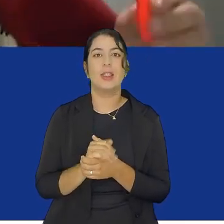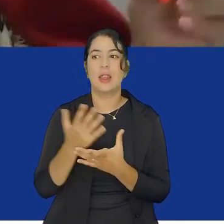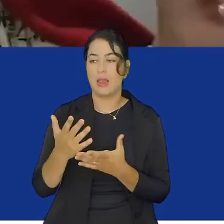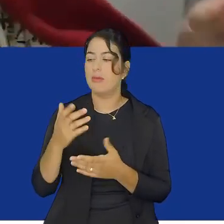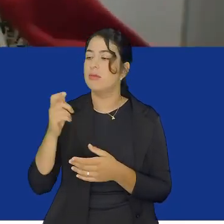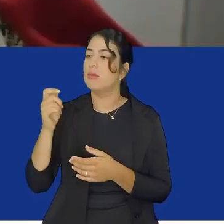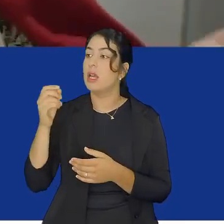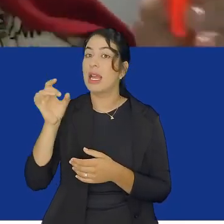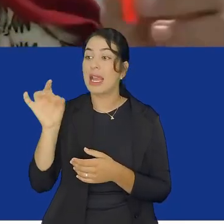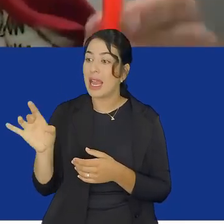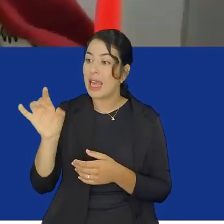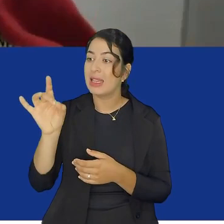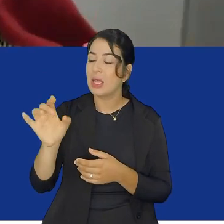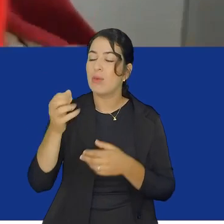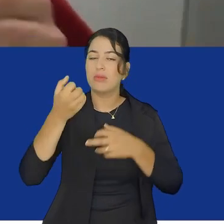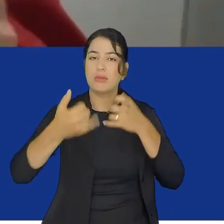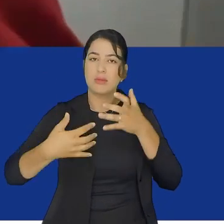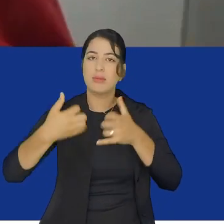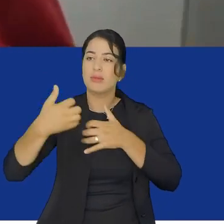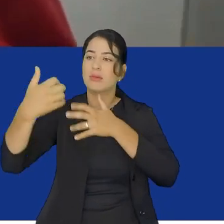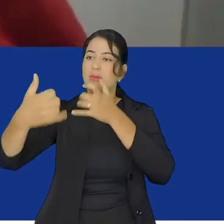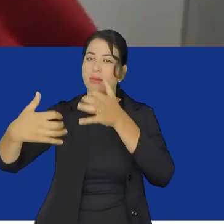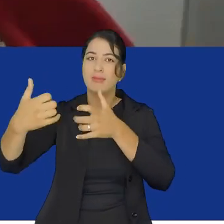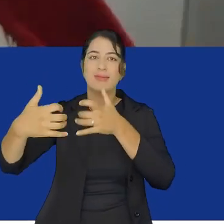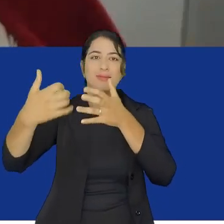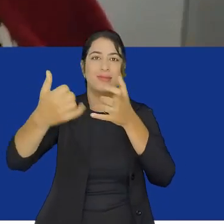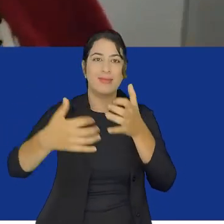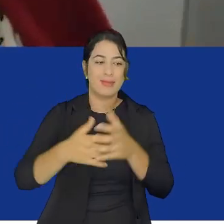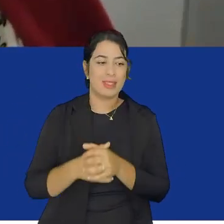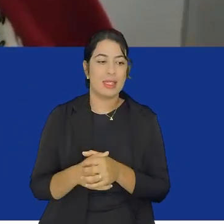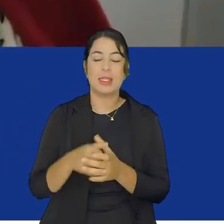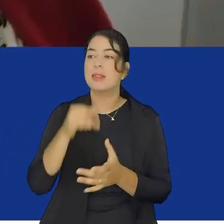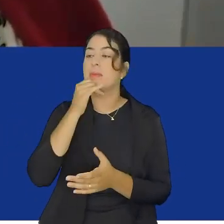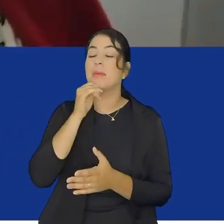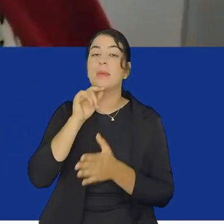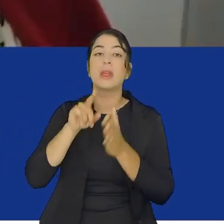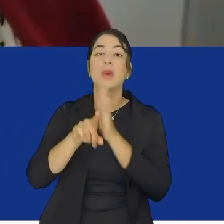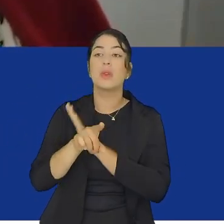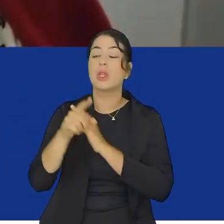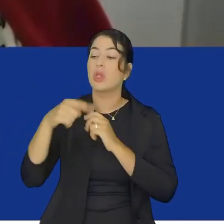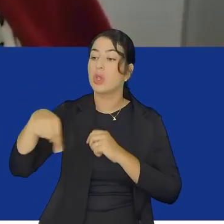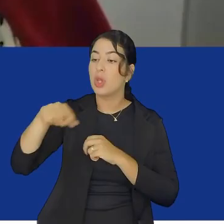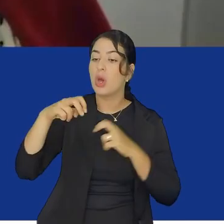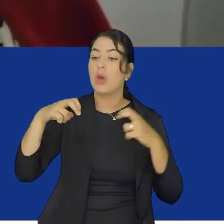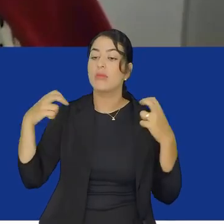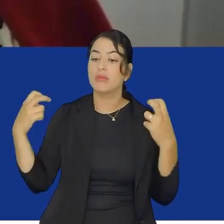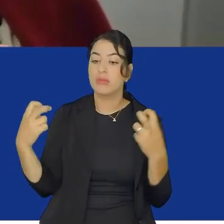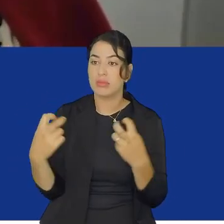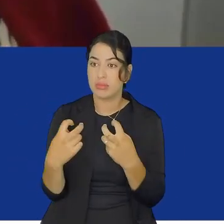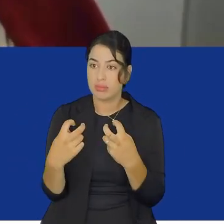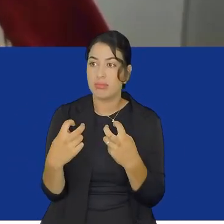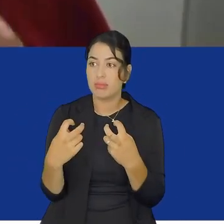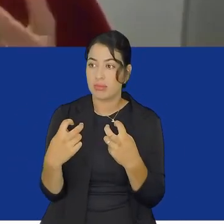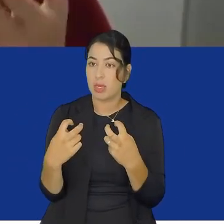passa esse objeto para cada um, para que eles digam como se sentem, assim. O que que vocês acham que a gente pode fazer como equipe para